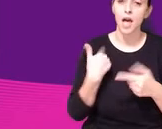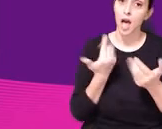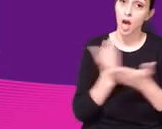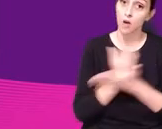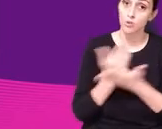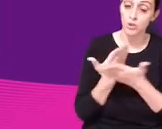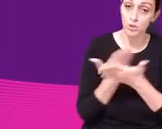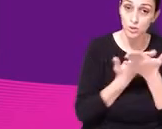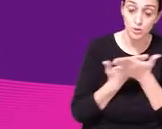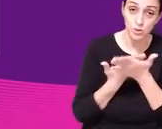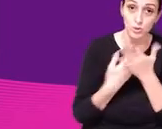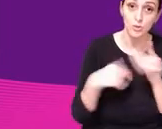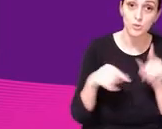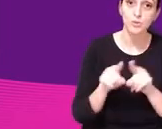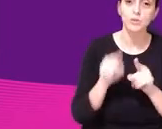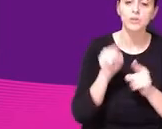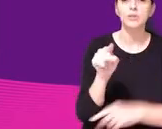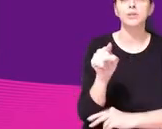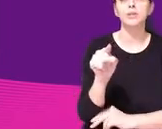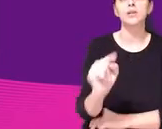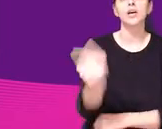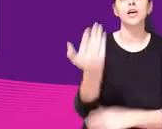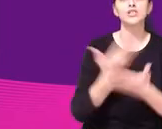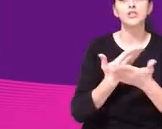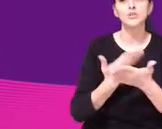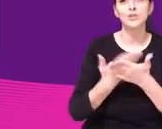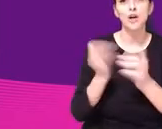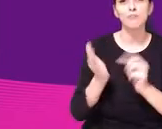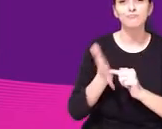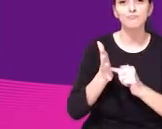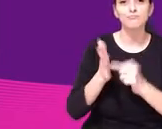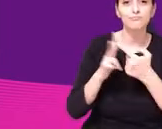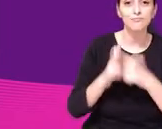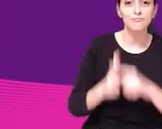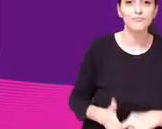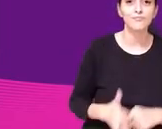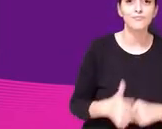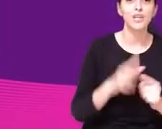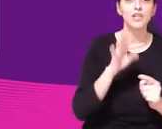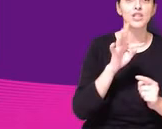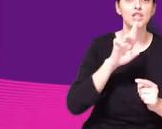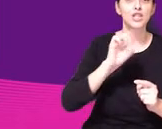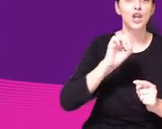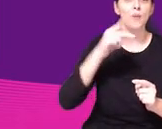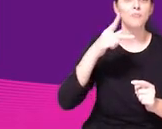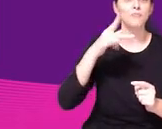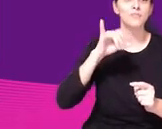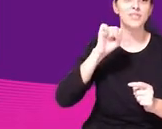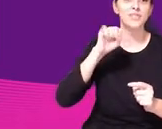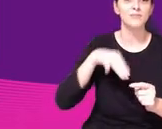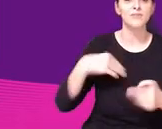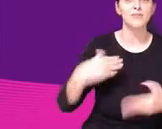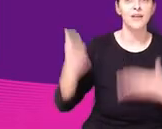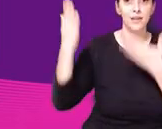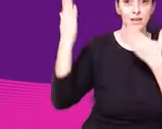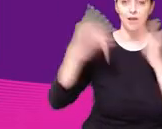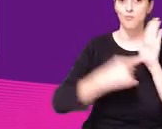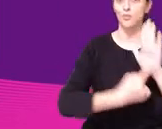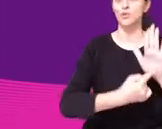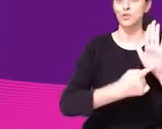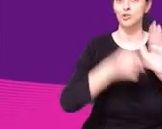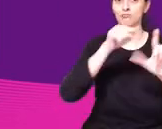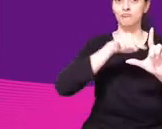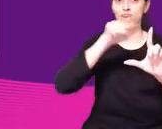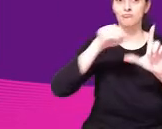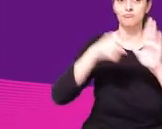como estudos mecanísticos, como o empatropismo, mostraram que, nós estamos vendo